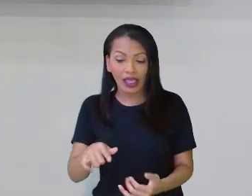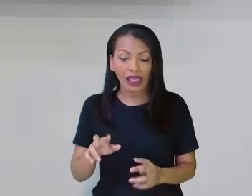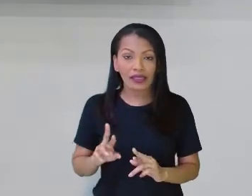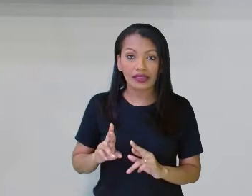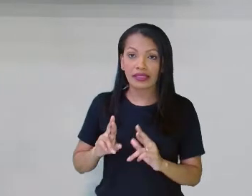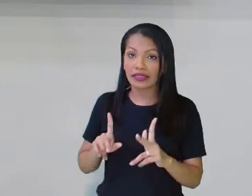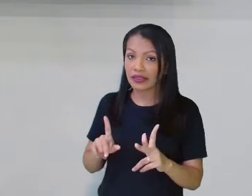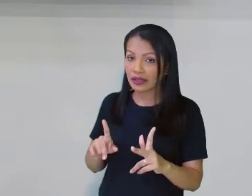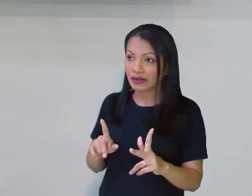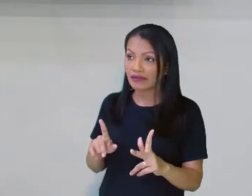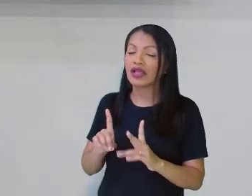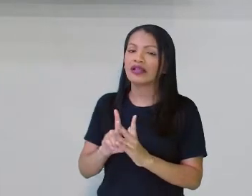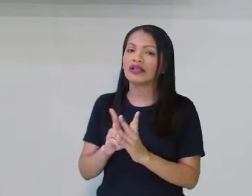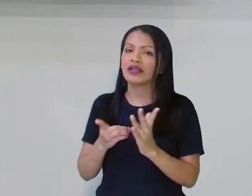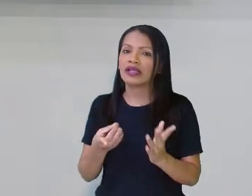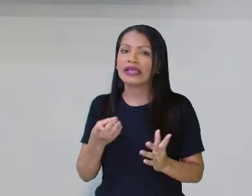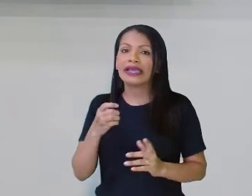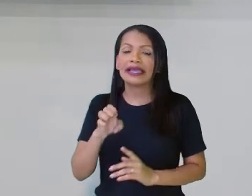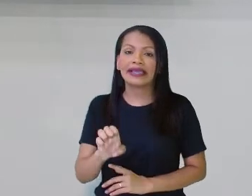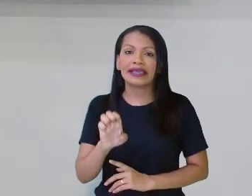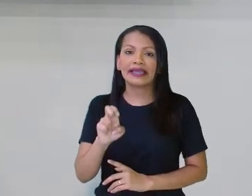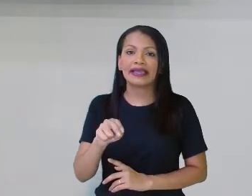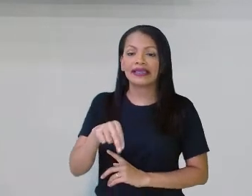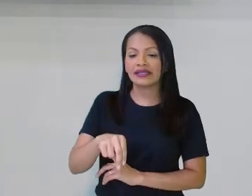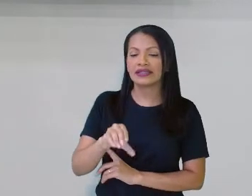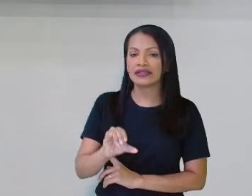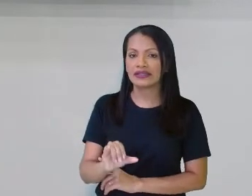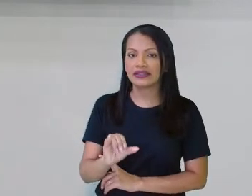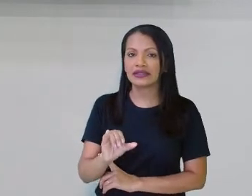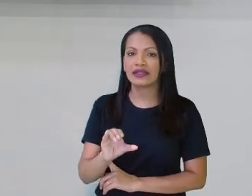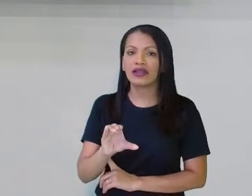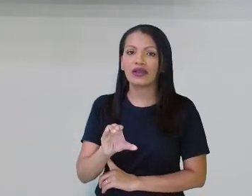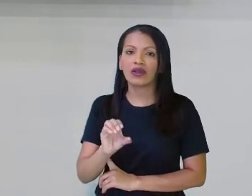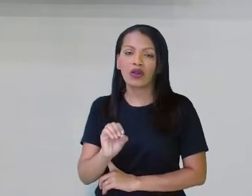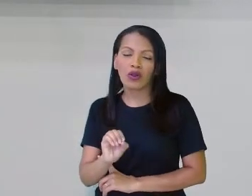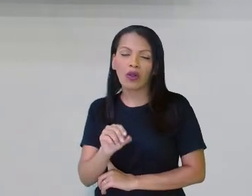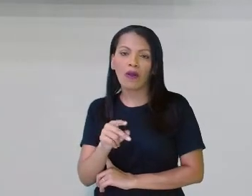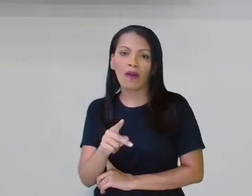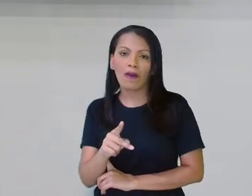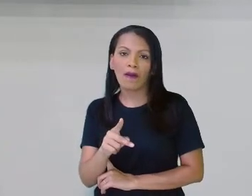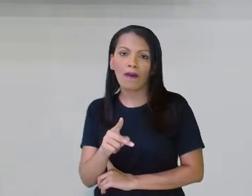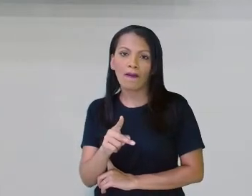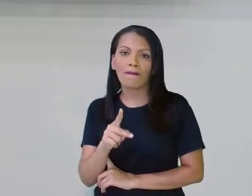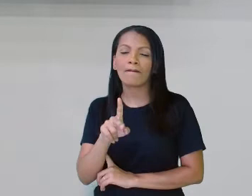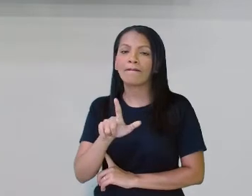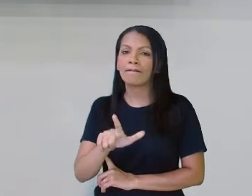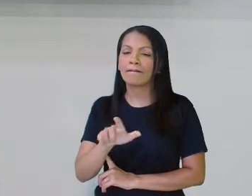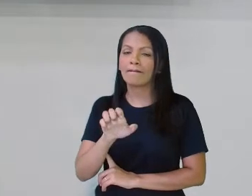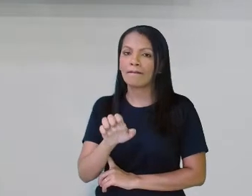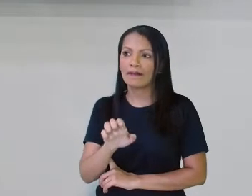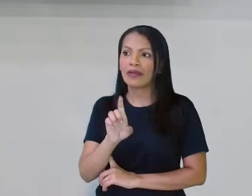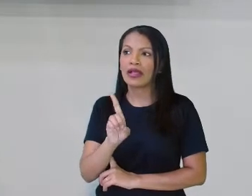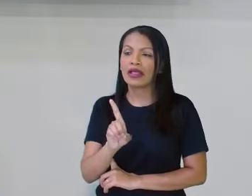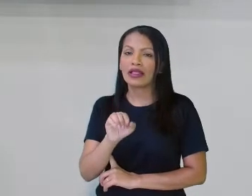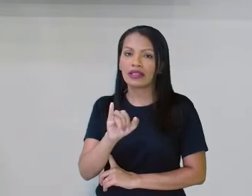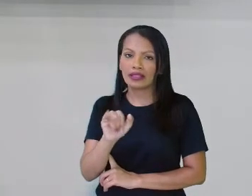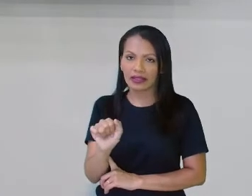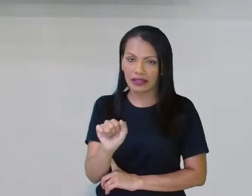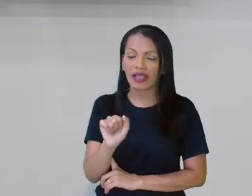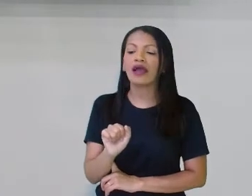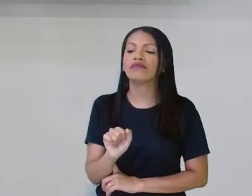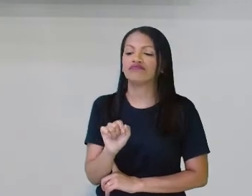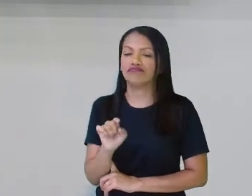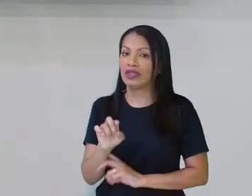de um verbete de dicionário. Porque o verbete de dicionário é mais curto. O verbete de dicionário só traz